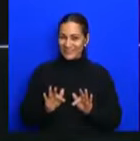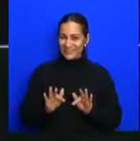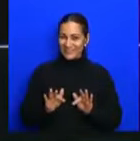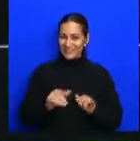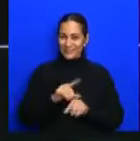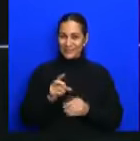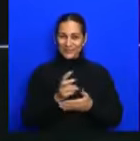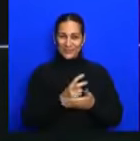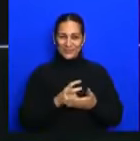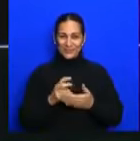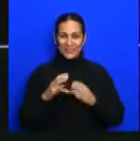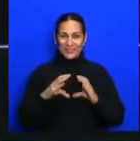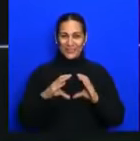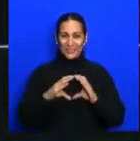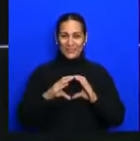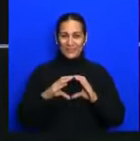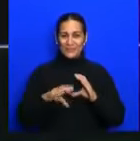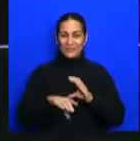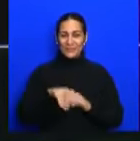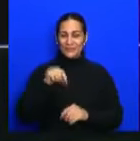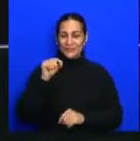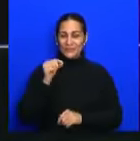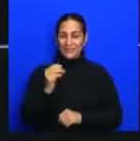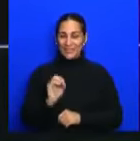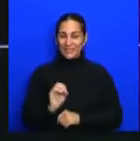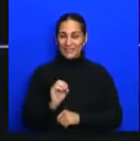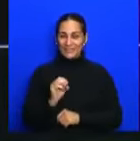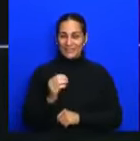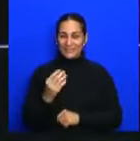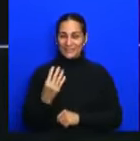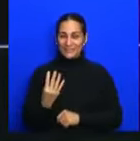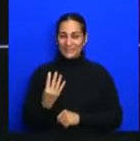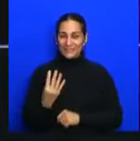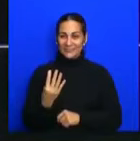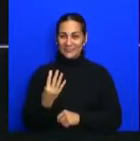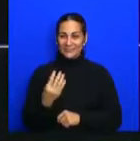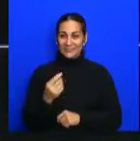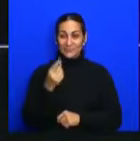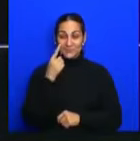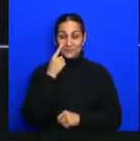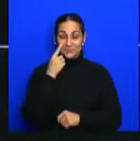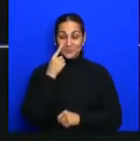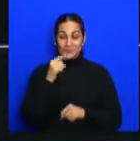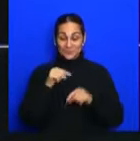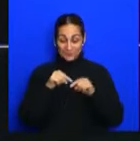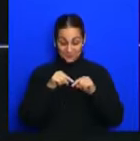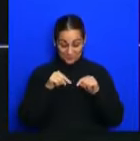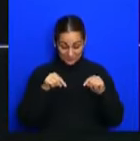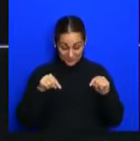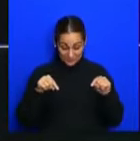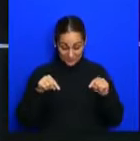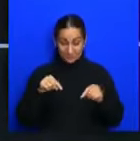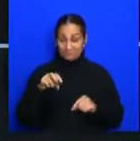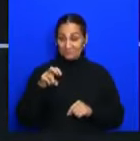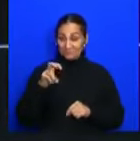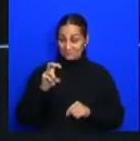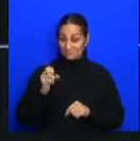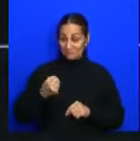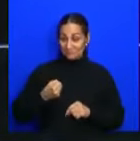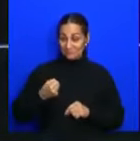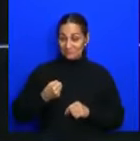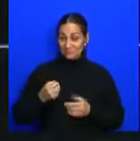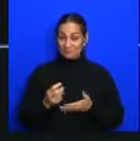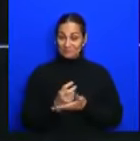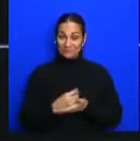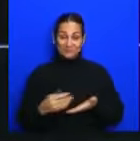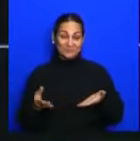o sorteio da Quina. Bola sorteada, 04. 04. Temos aí as 5 dezenas da Quina